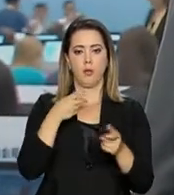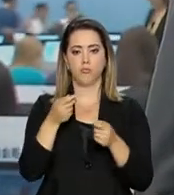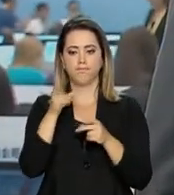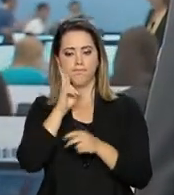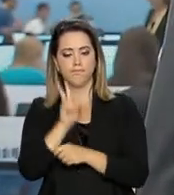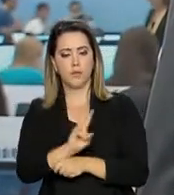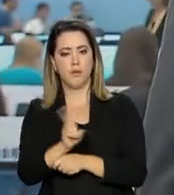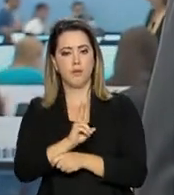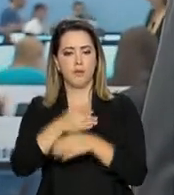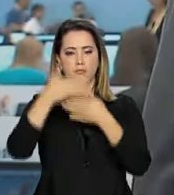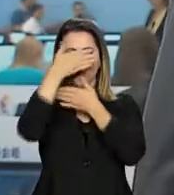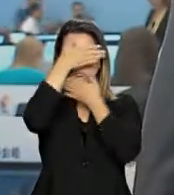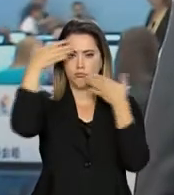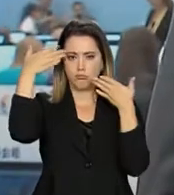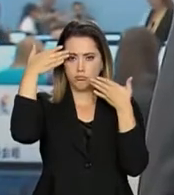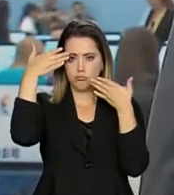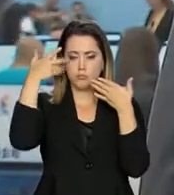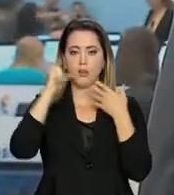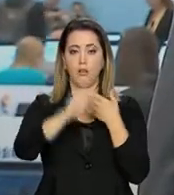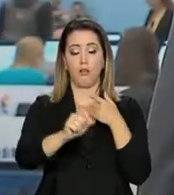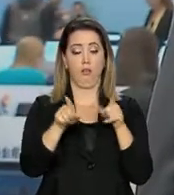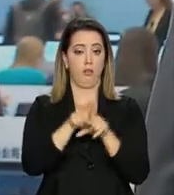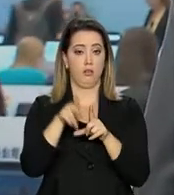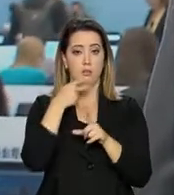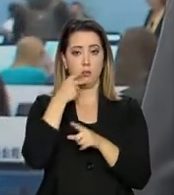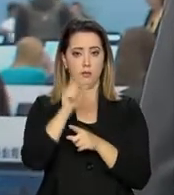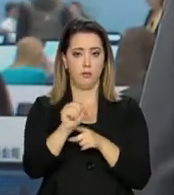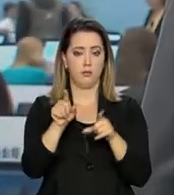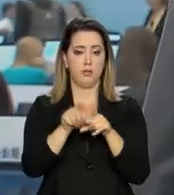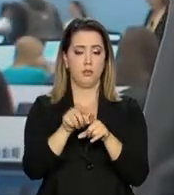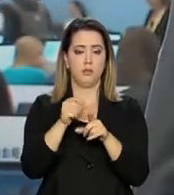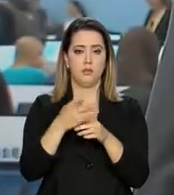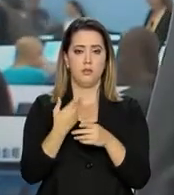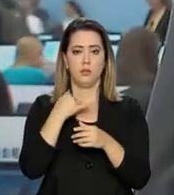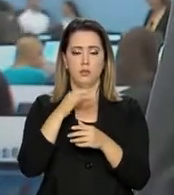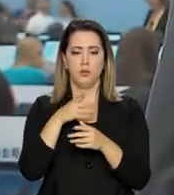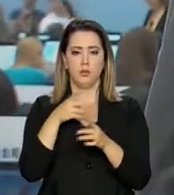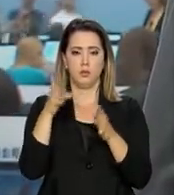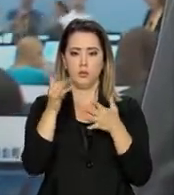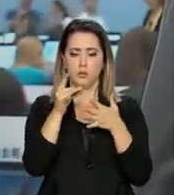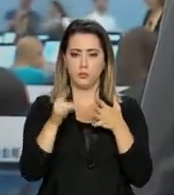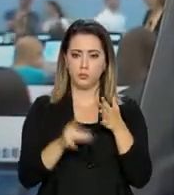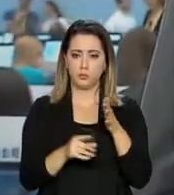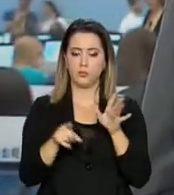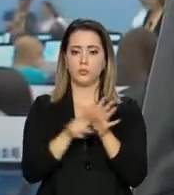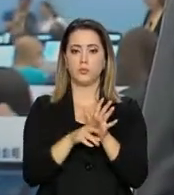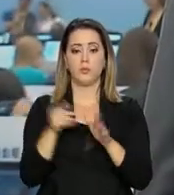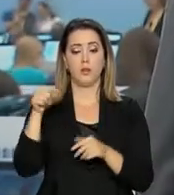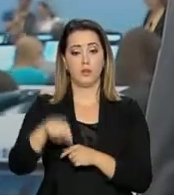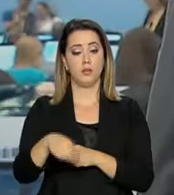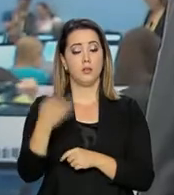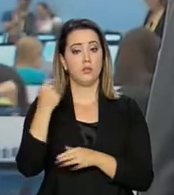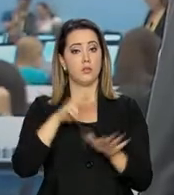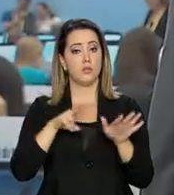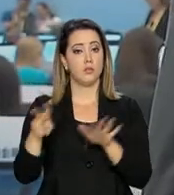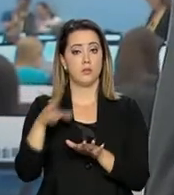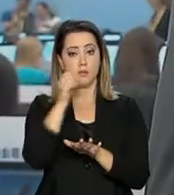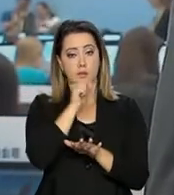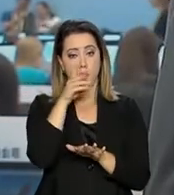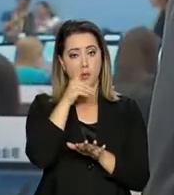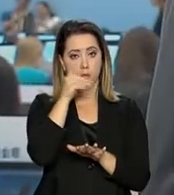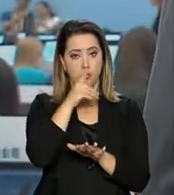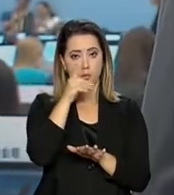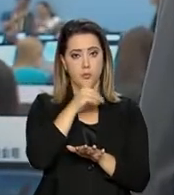combater o terrorismo a coréia do norte também foi nesse último fim de semana realizou mais um teste em seu